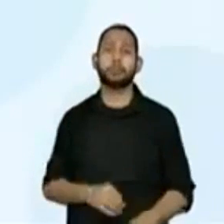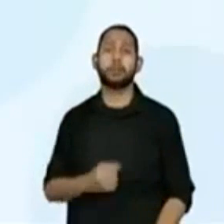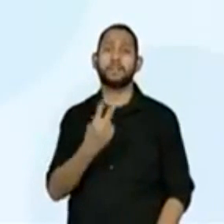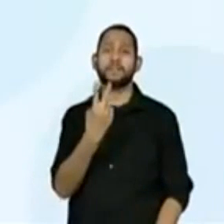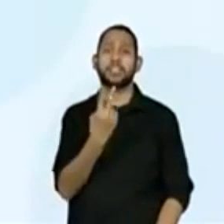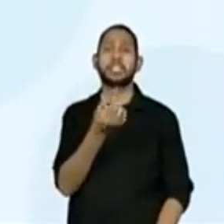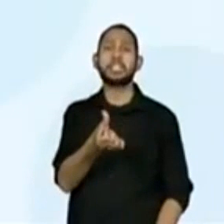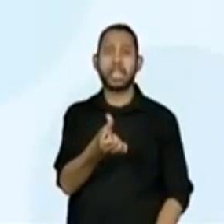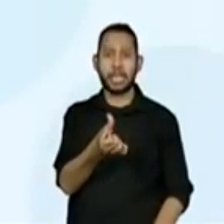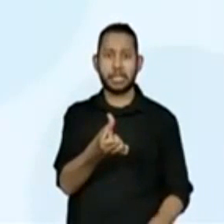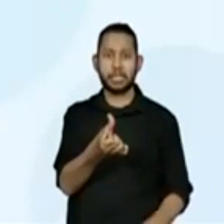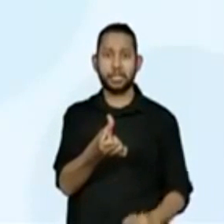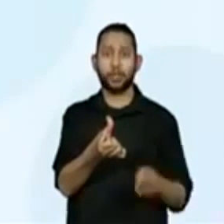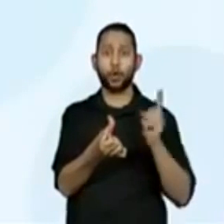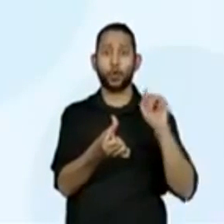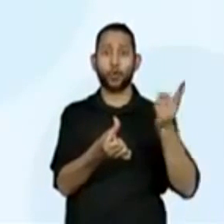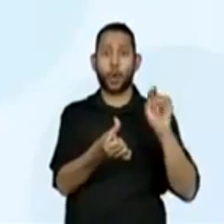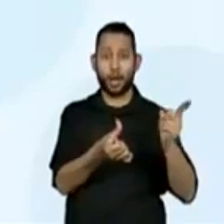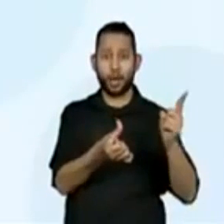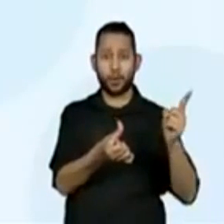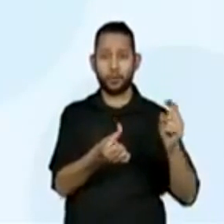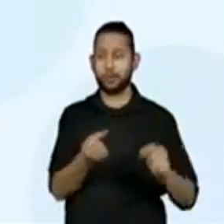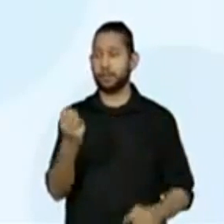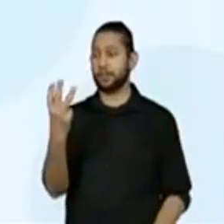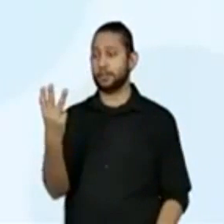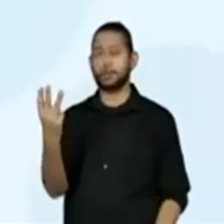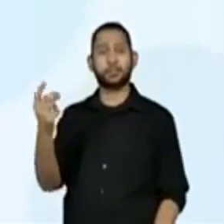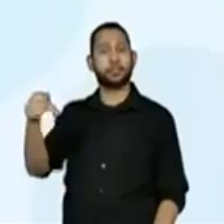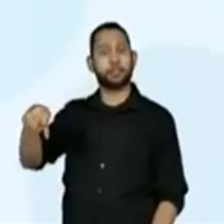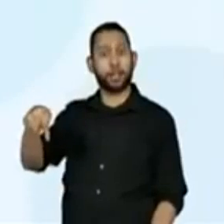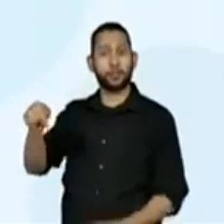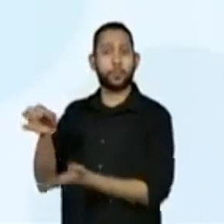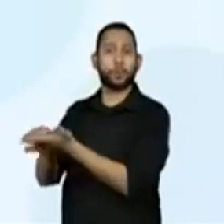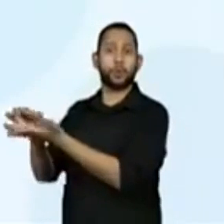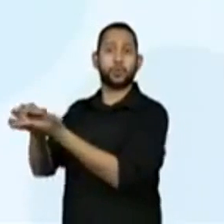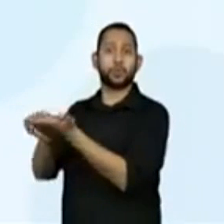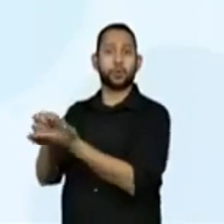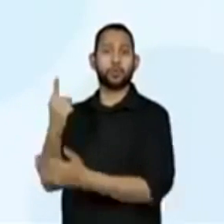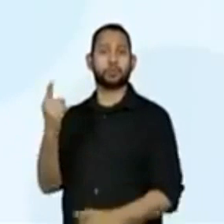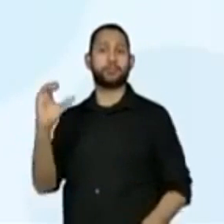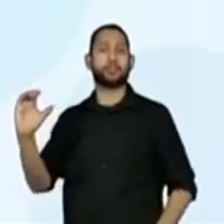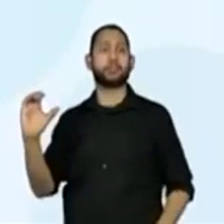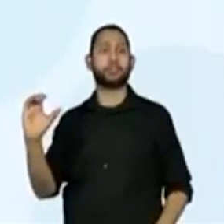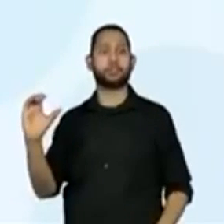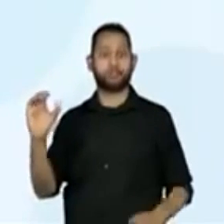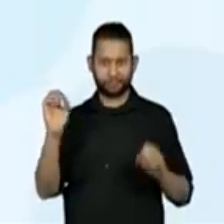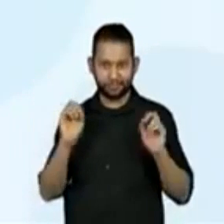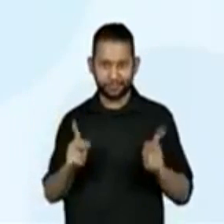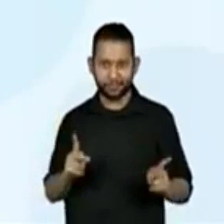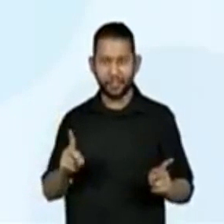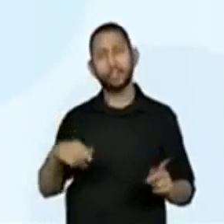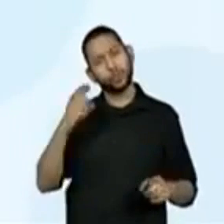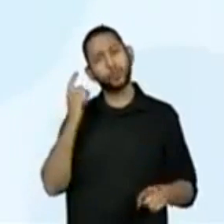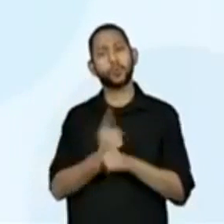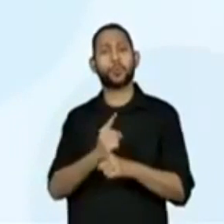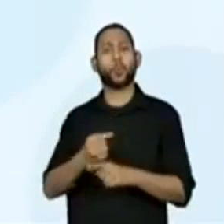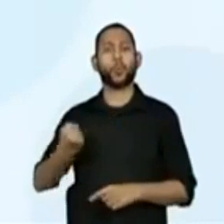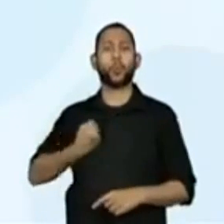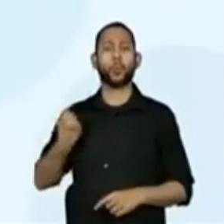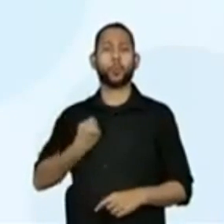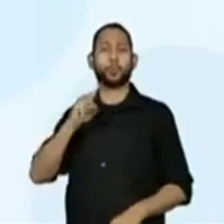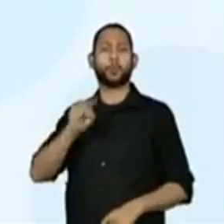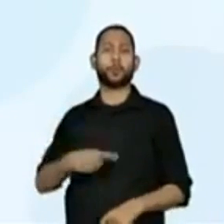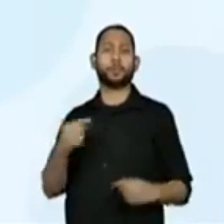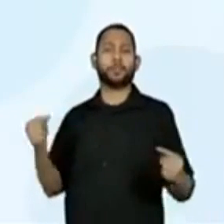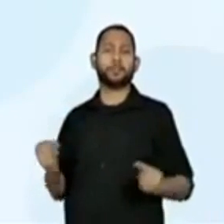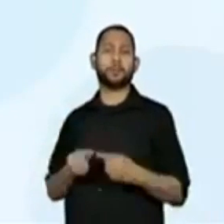26 inteiros e 37 centésimos. Certo? É assim que nós fazemos a leitura de números decimais,